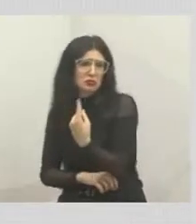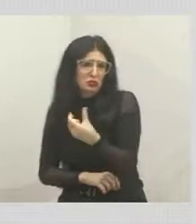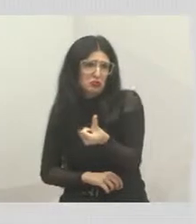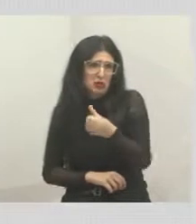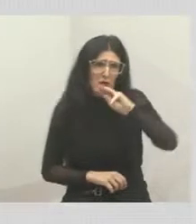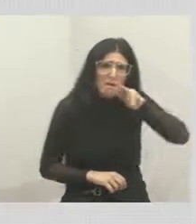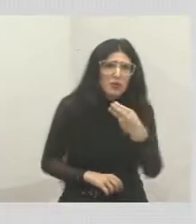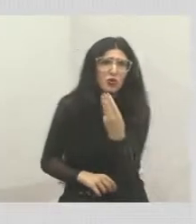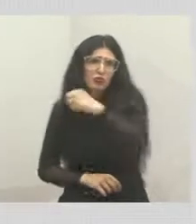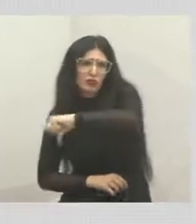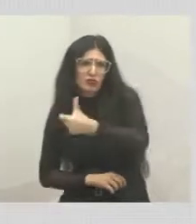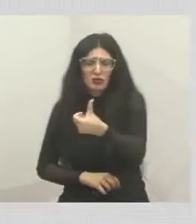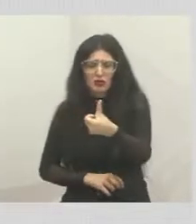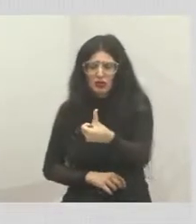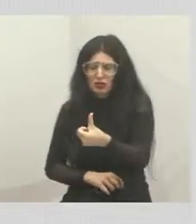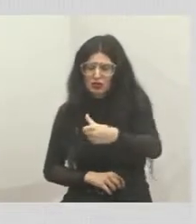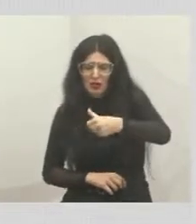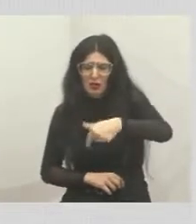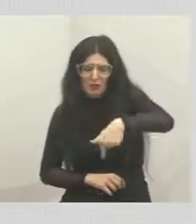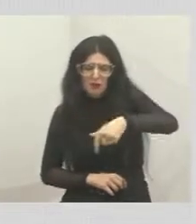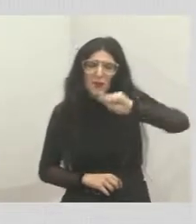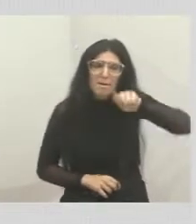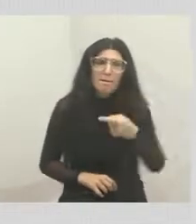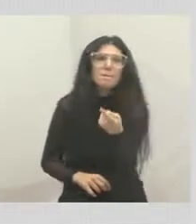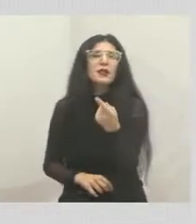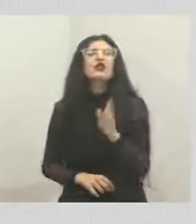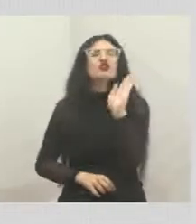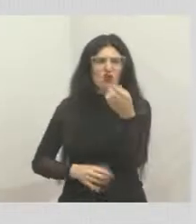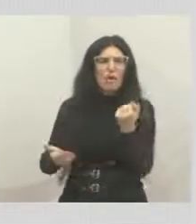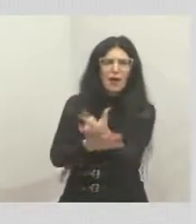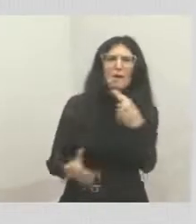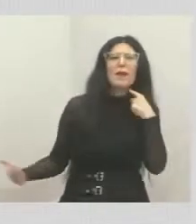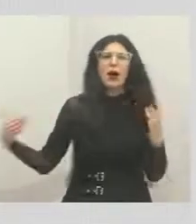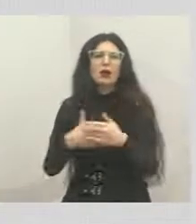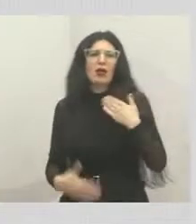116.967.000, liquidado até o segundo quadrimestre,